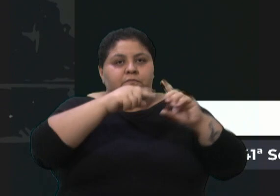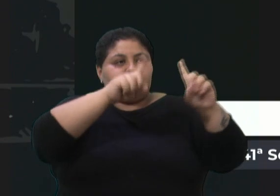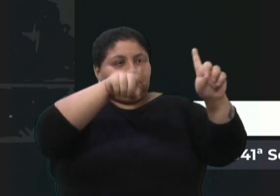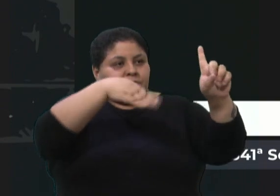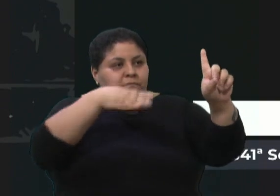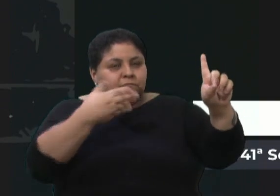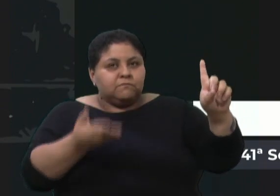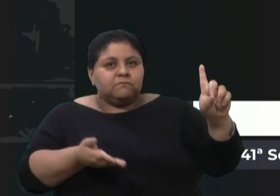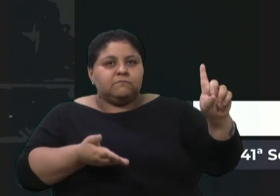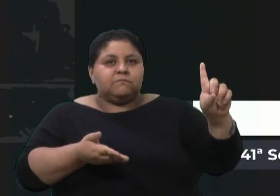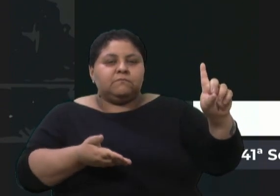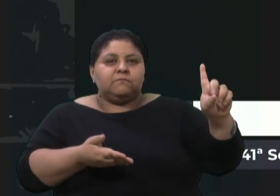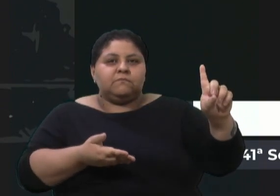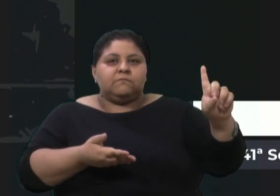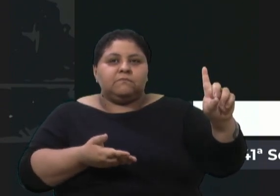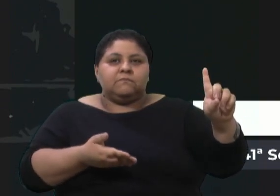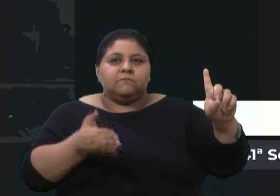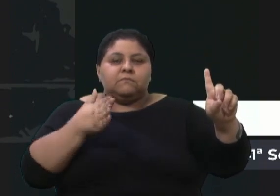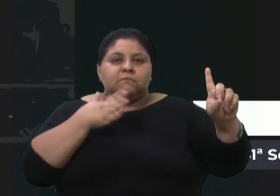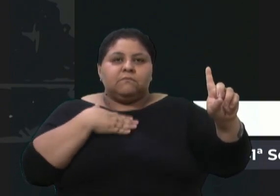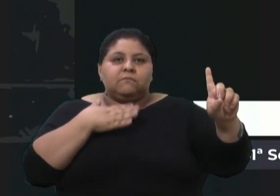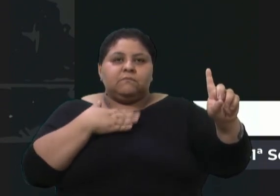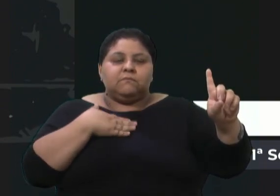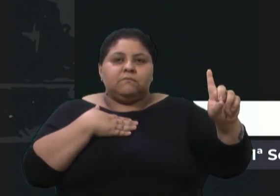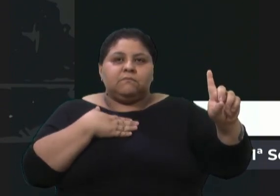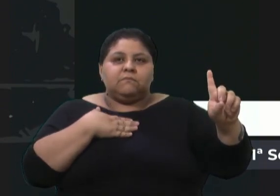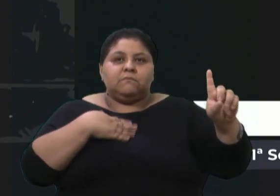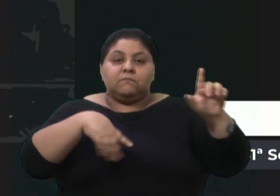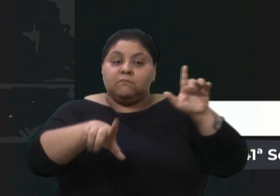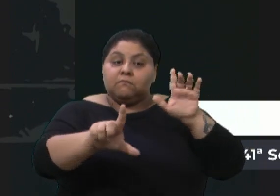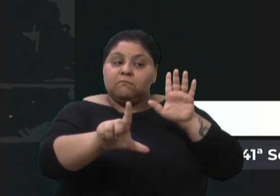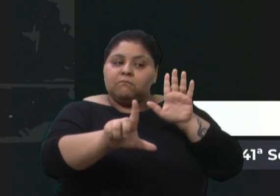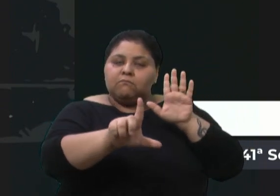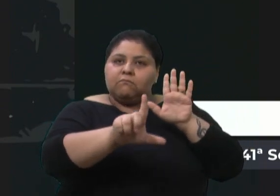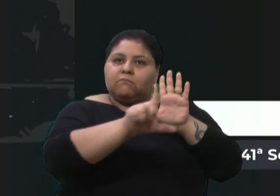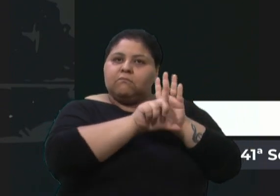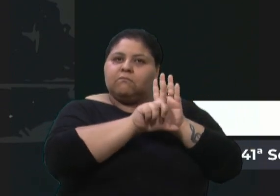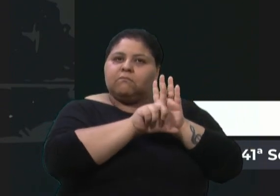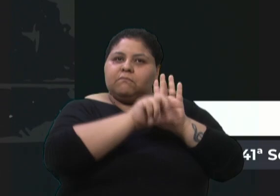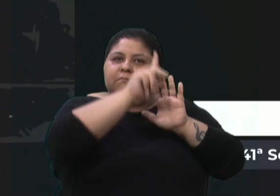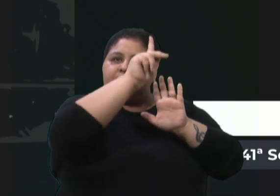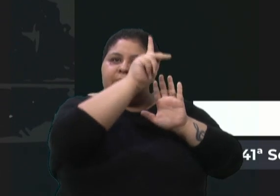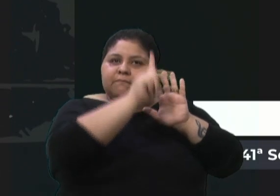Atento especificamente à lei que é o projeto